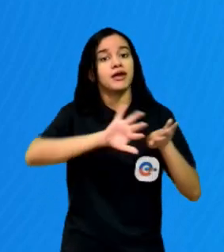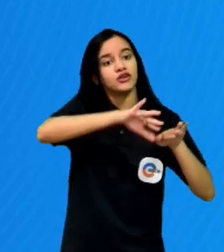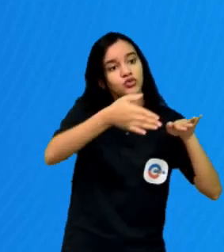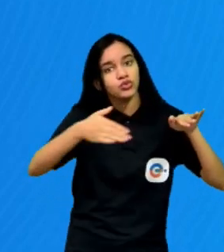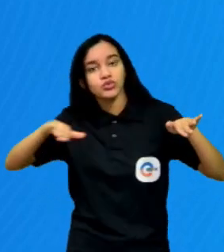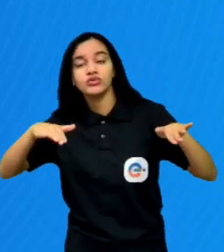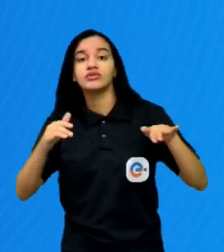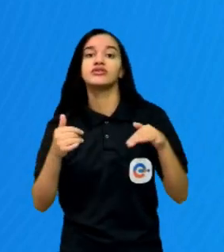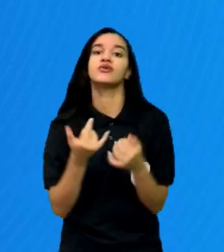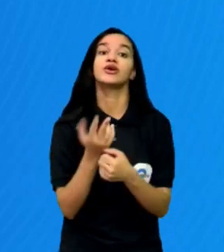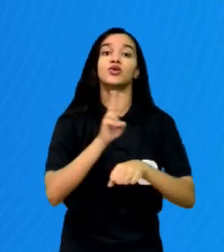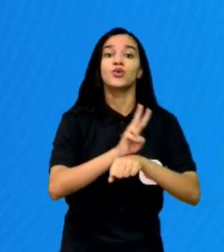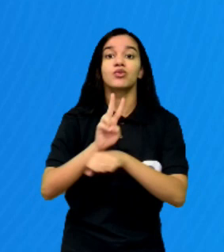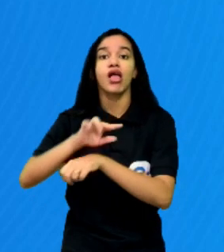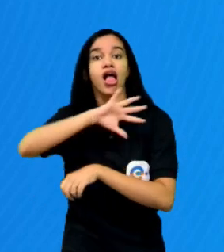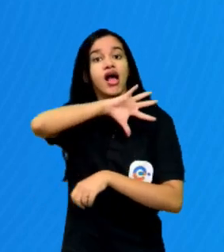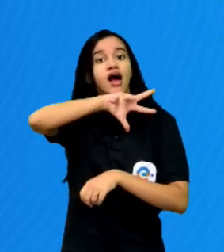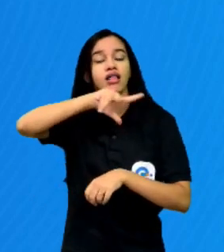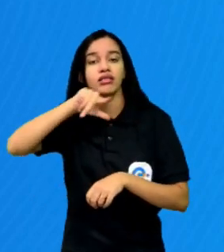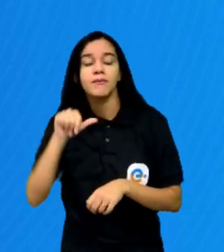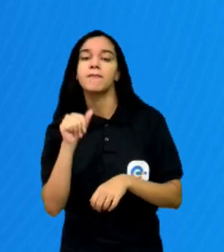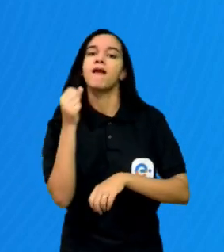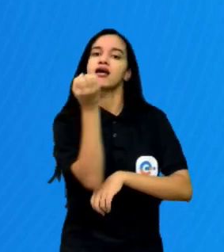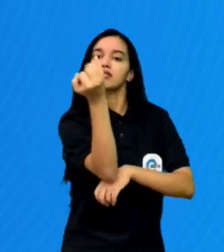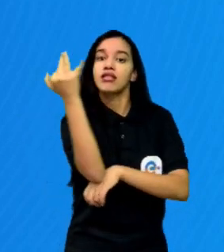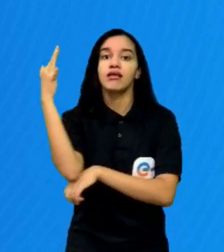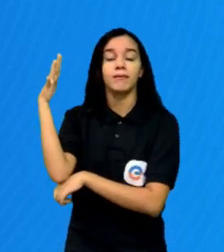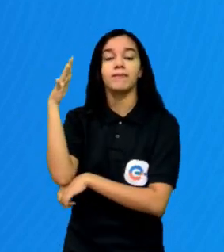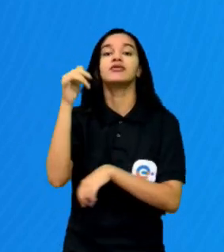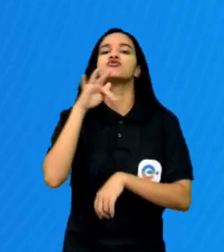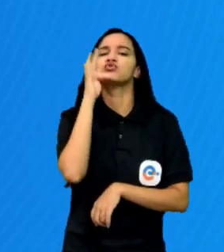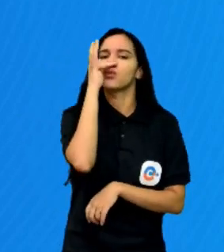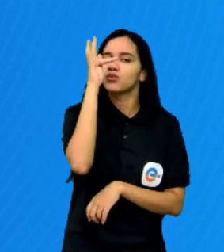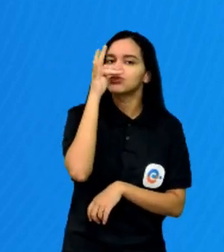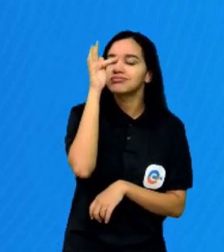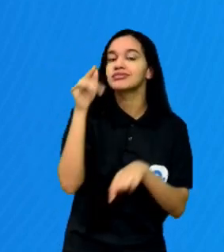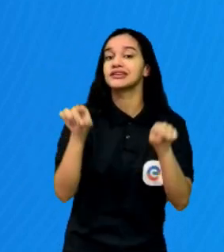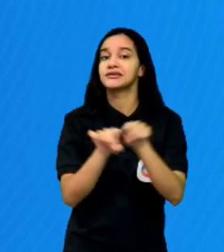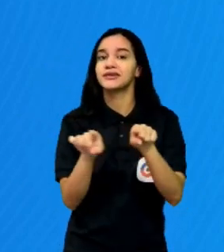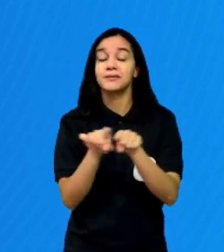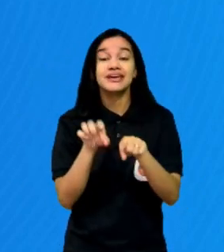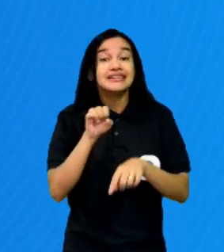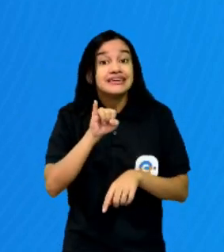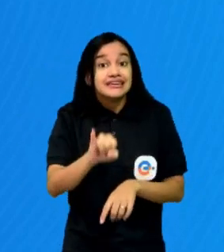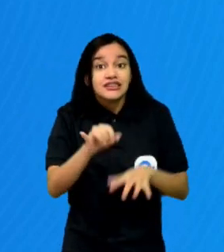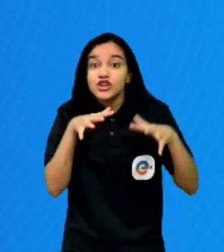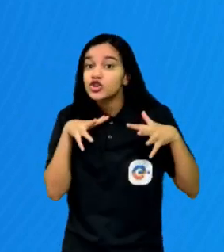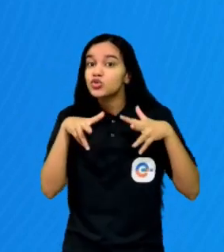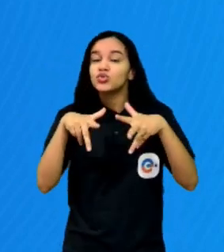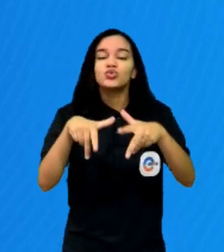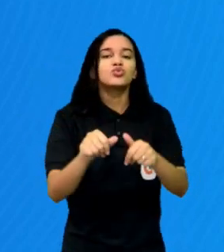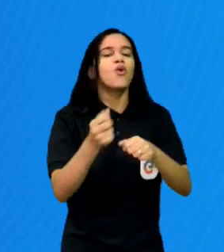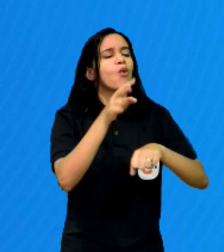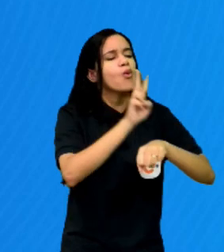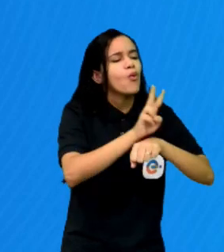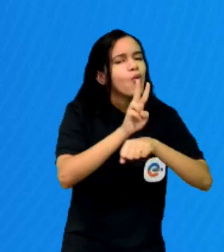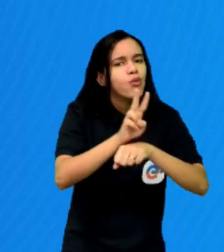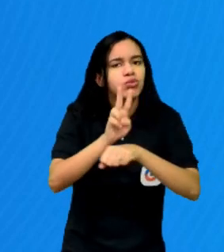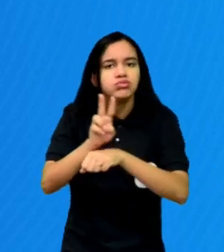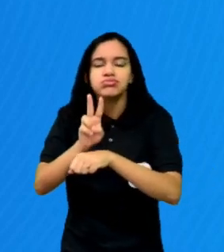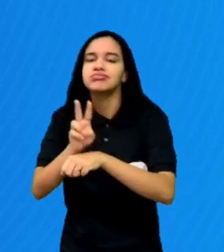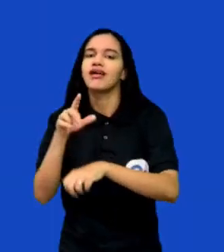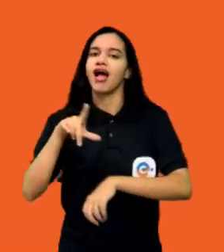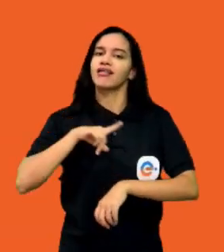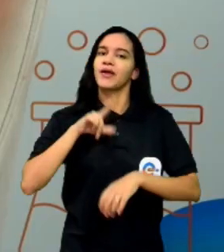dos animais, devemos cuidar das plantas. Se todos nós cuidarmos do meio ambiente, teremos um meio ambiente